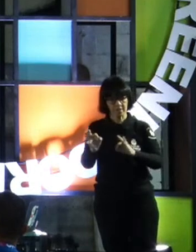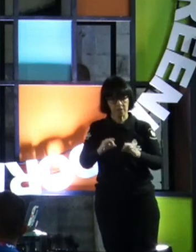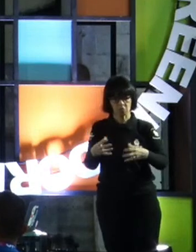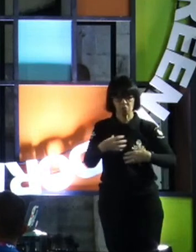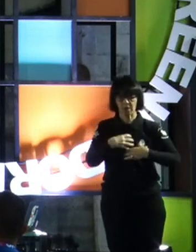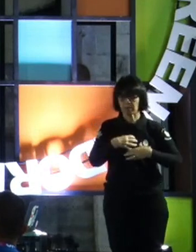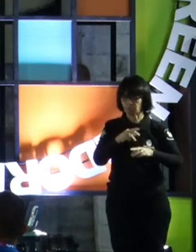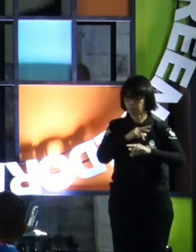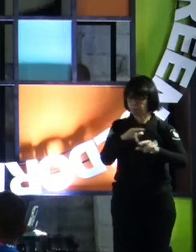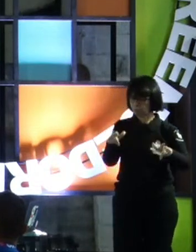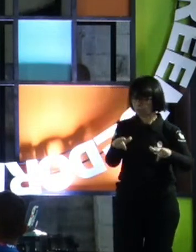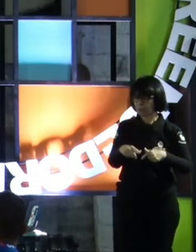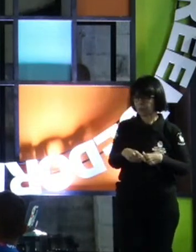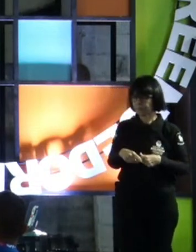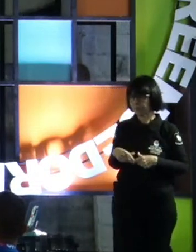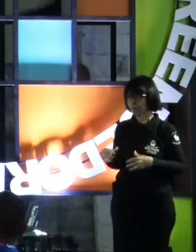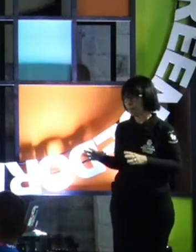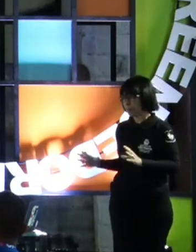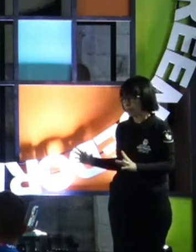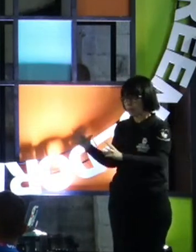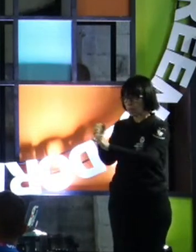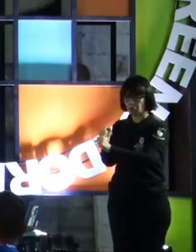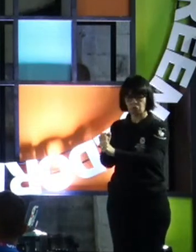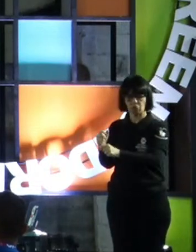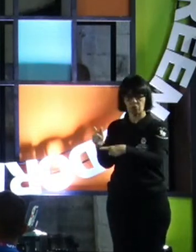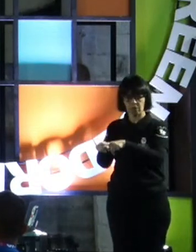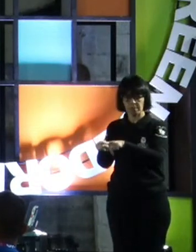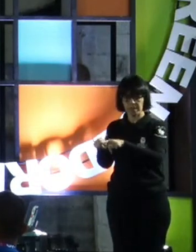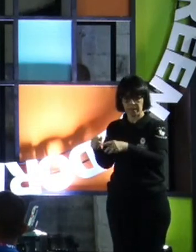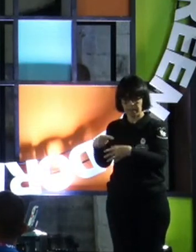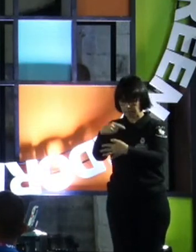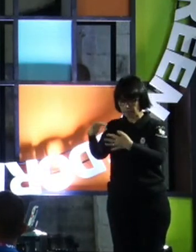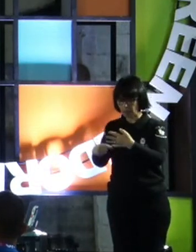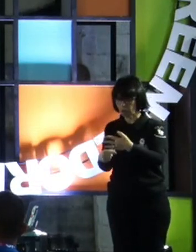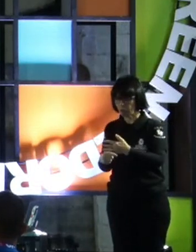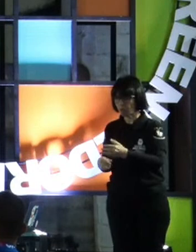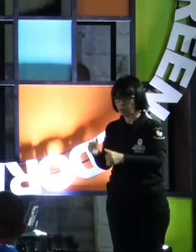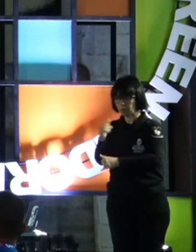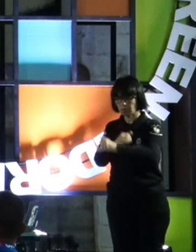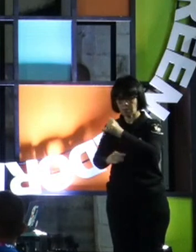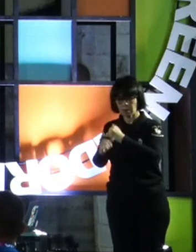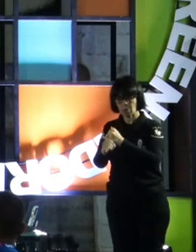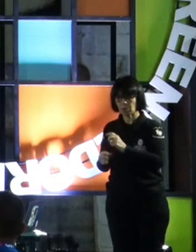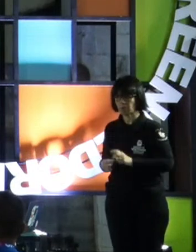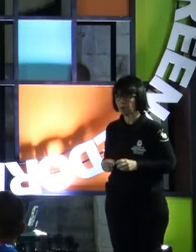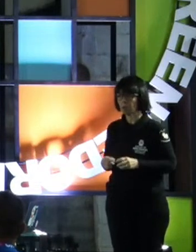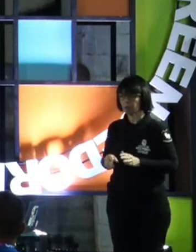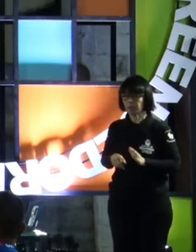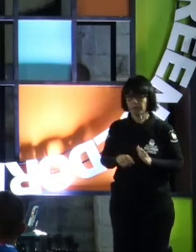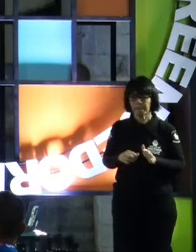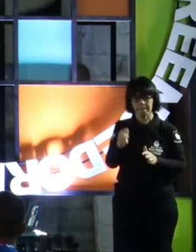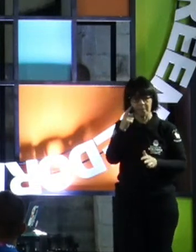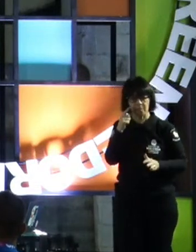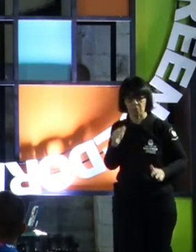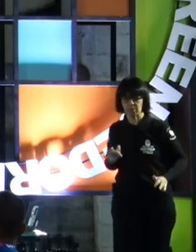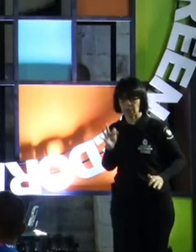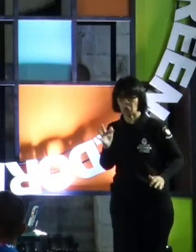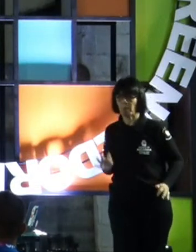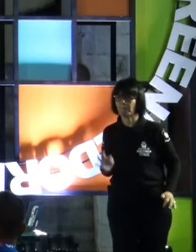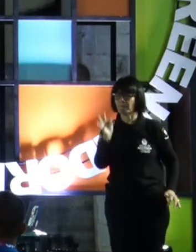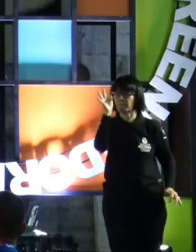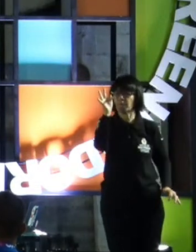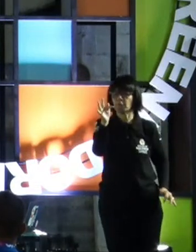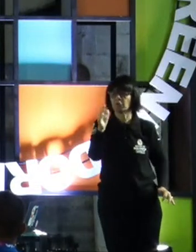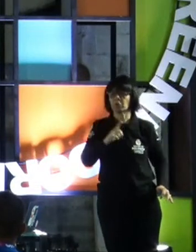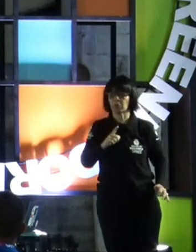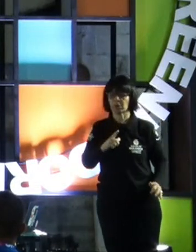diferente. E esses elementos eletrônicos, digitais e tal, meio que apontando para o futuro também, e com duas mandalas